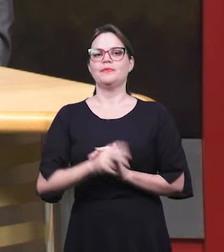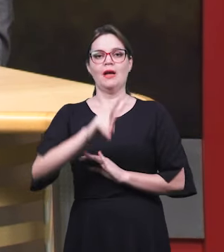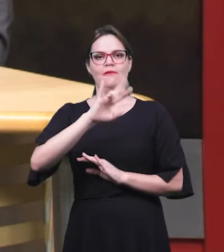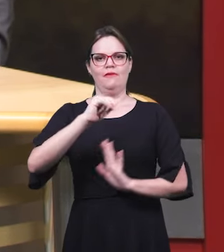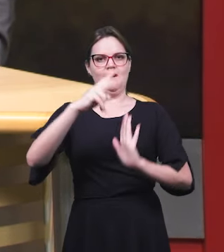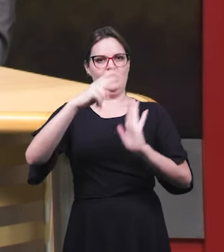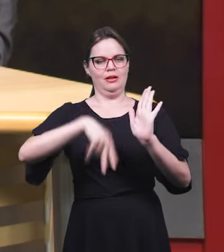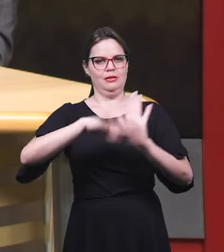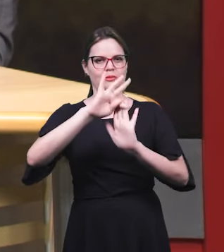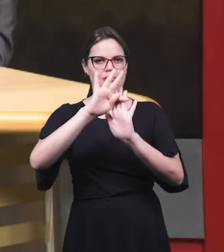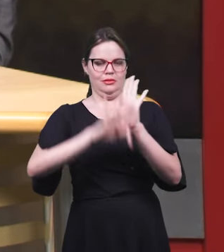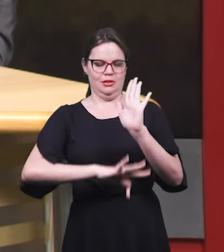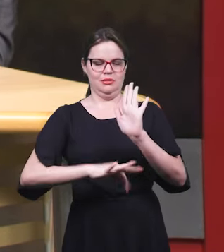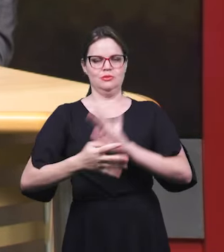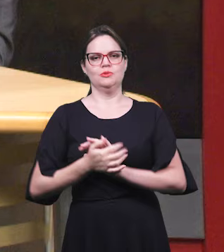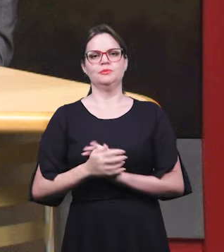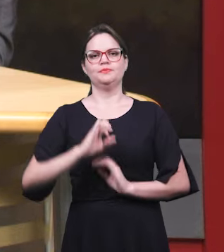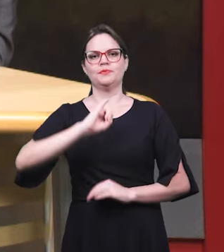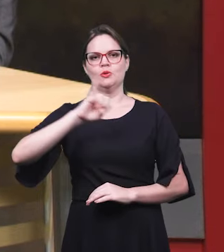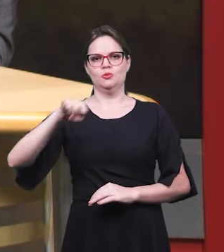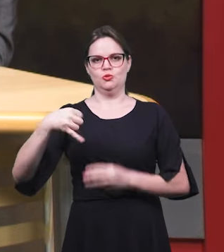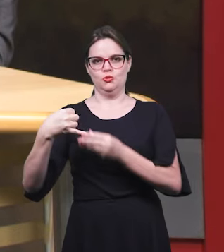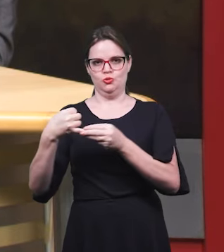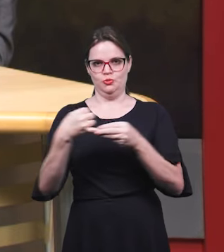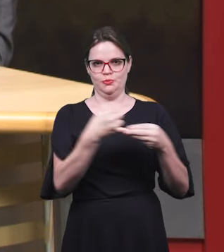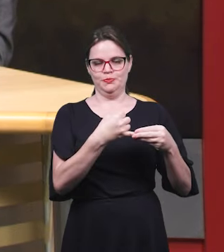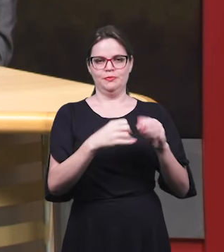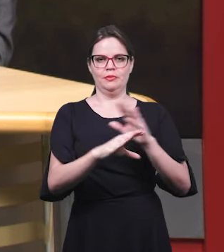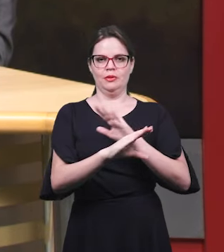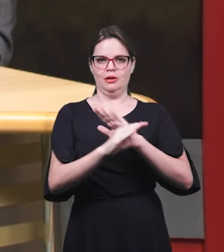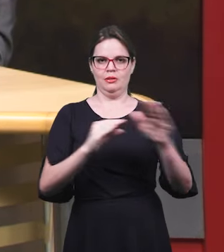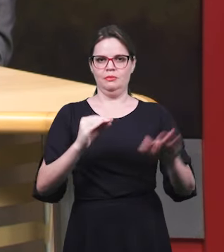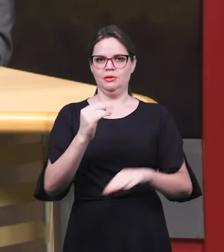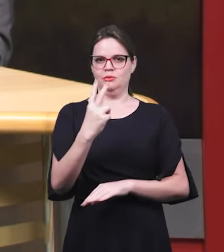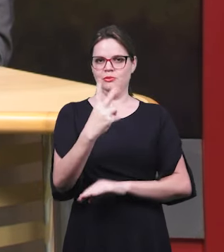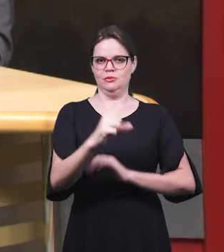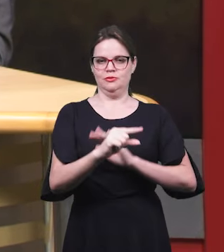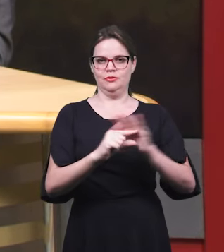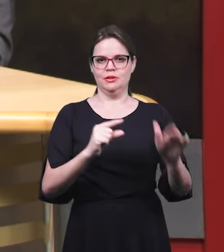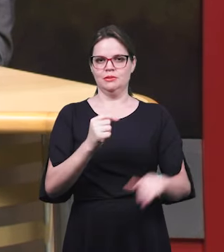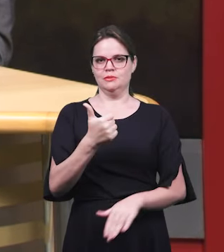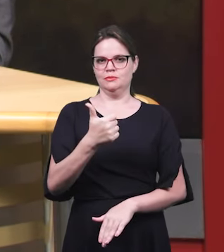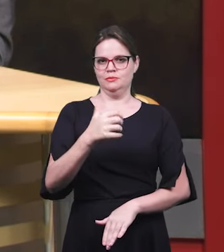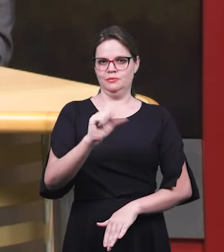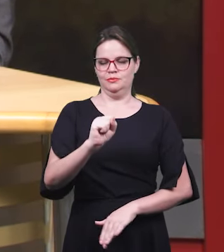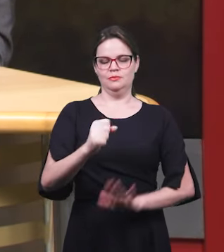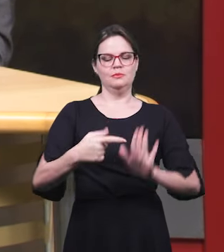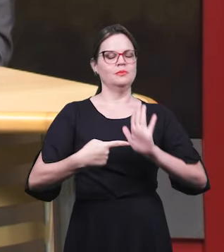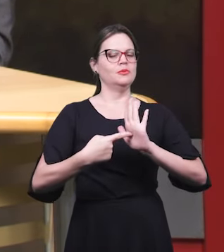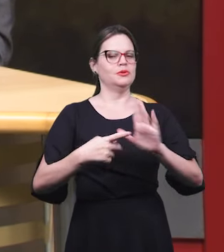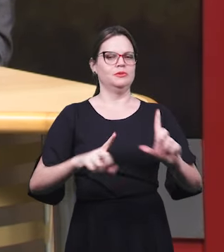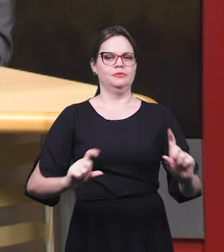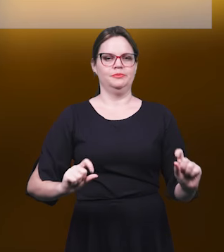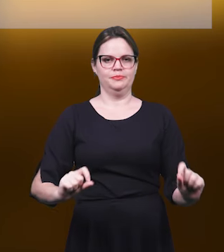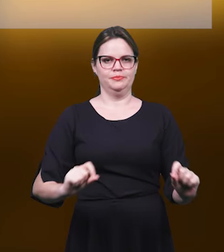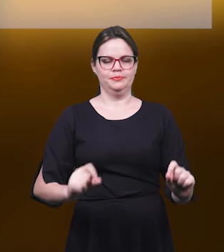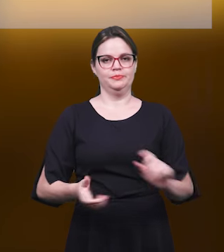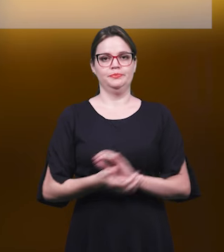texto que escolhemos está em Josué, capítulo 2, versículo 18, que nos diz